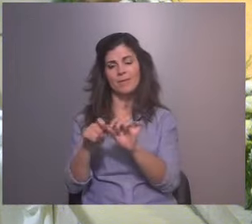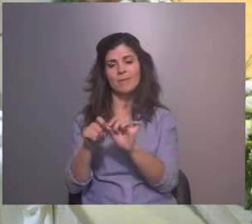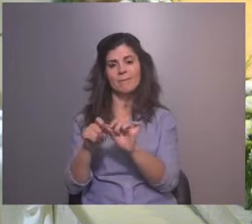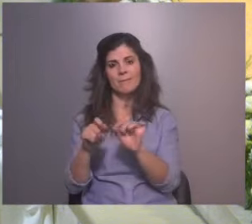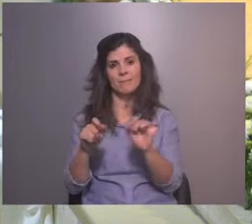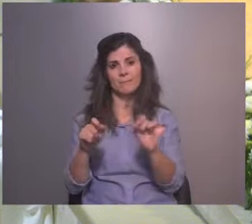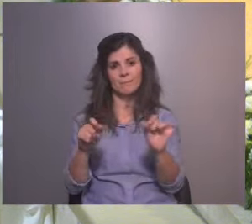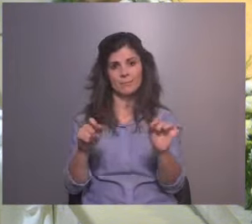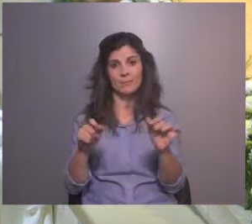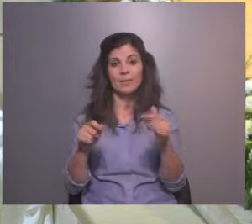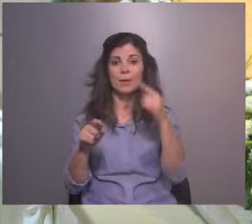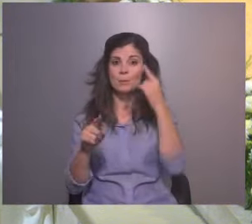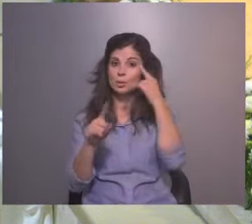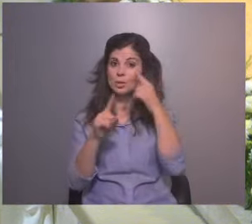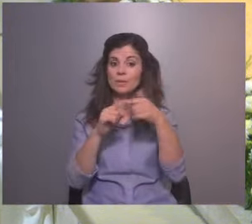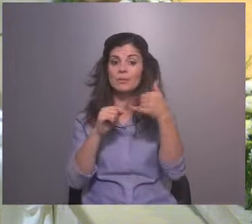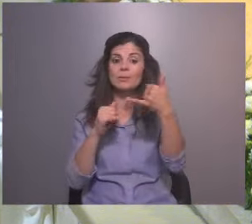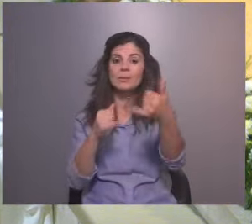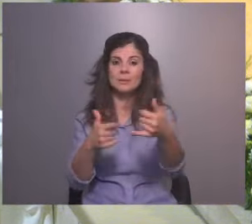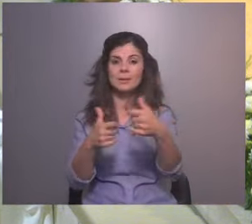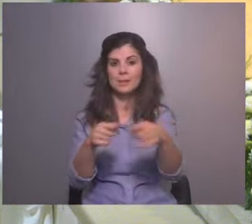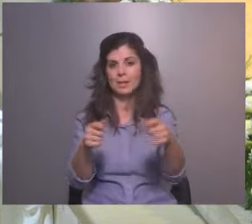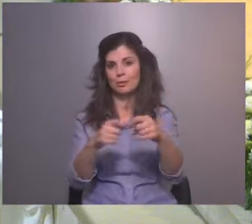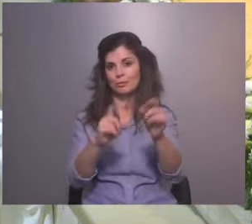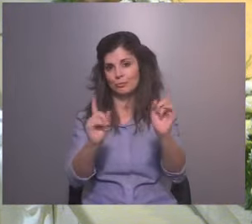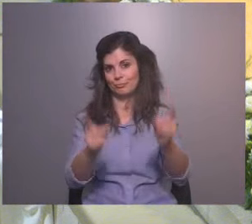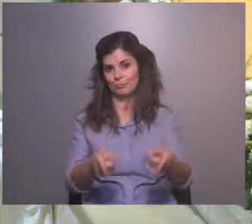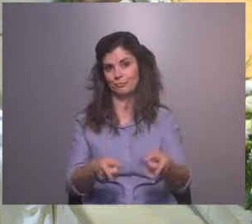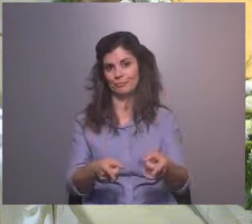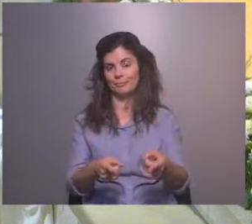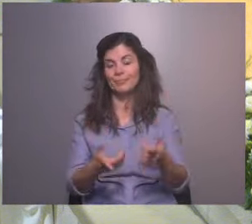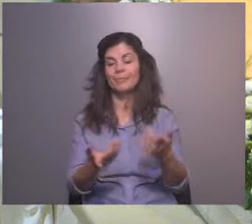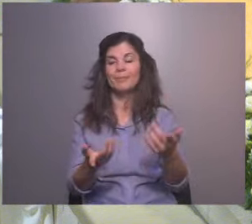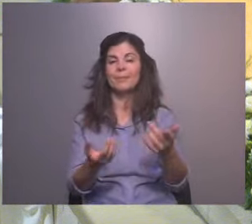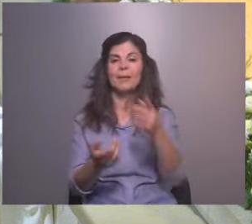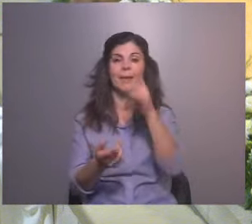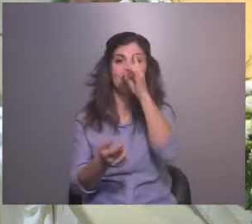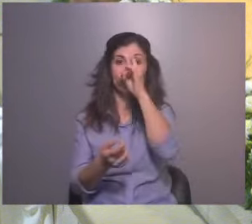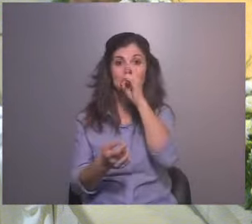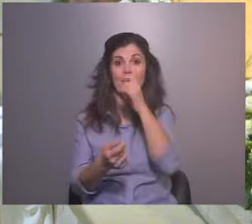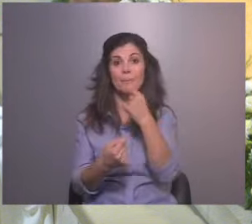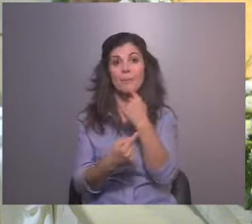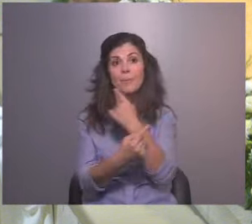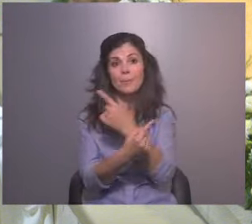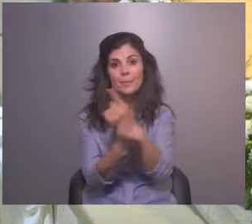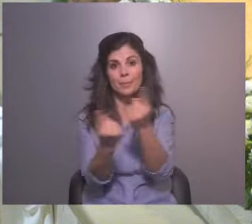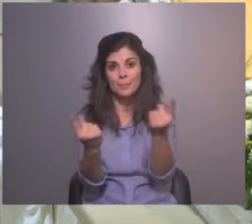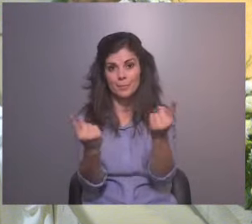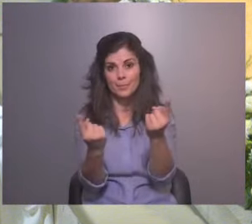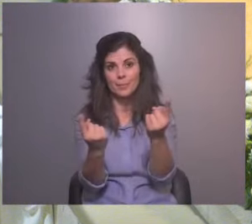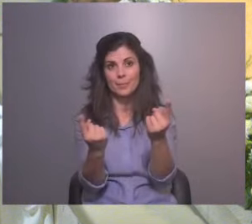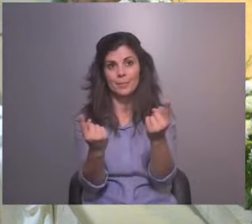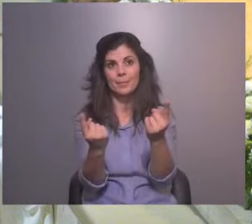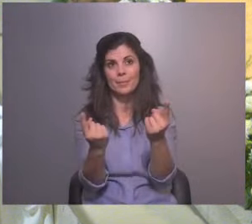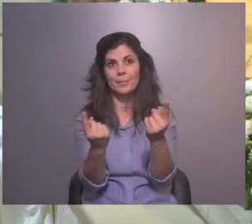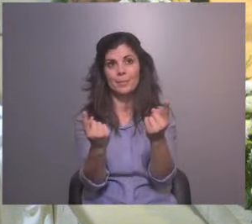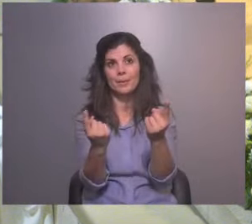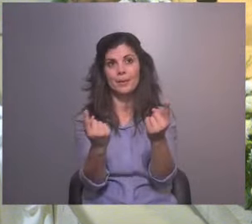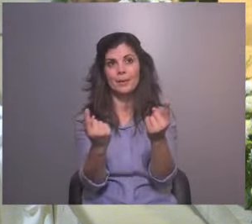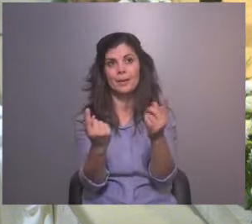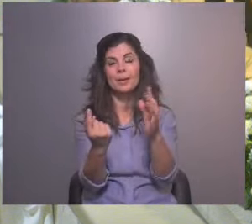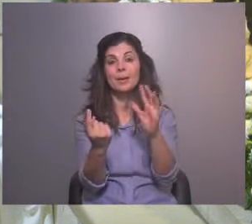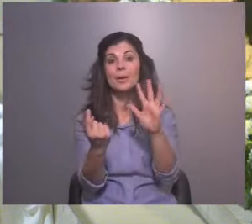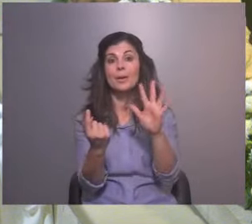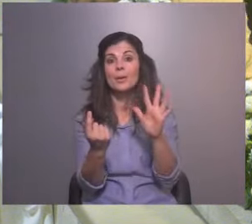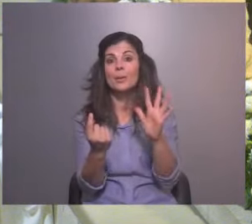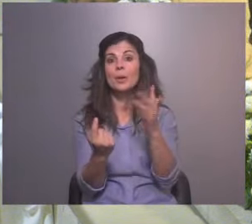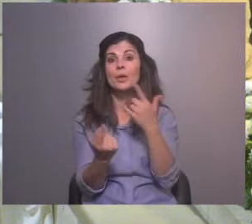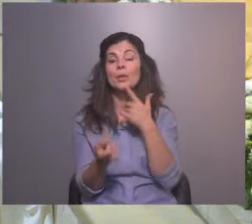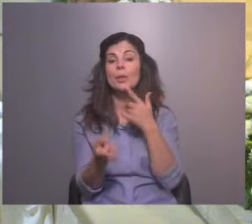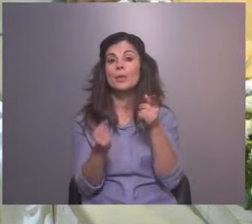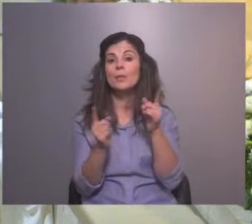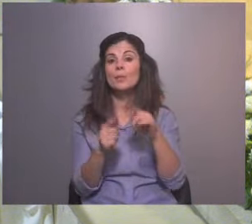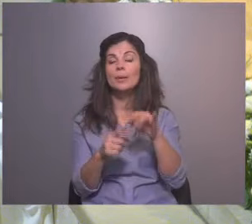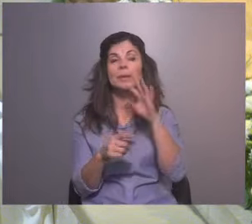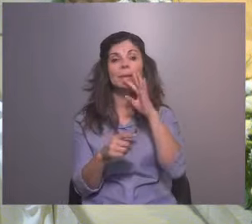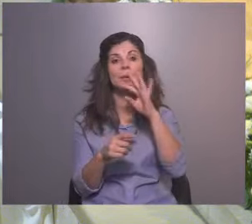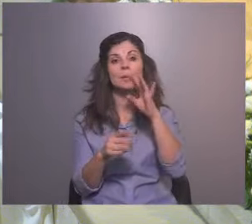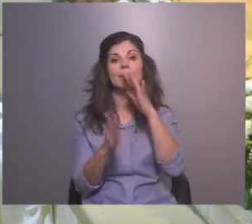de uma forma particularmente presente quando o escutamos na sua palavra.